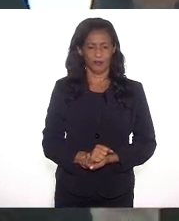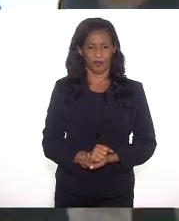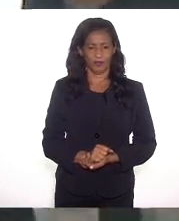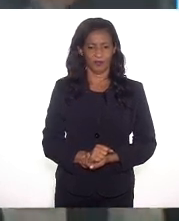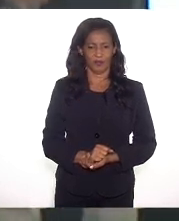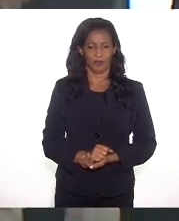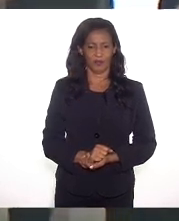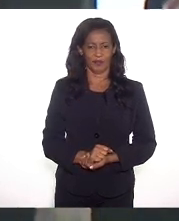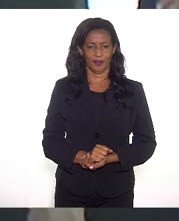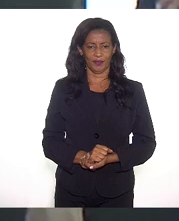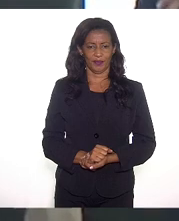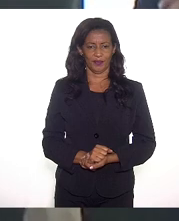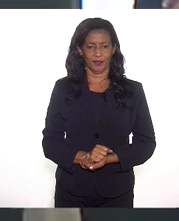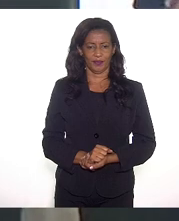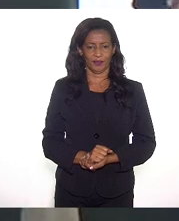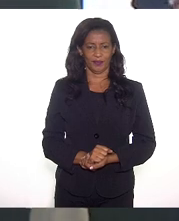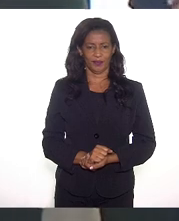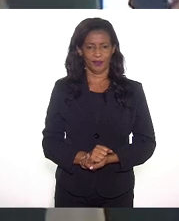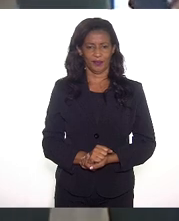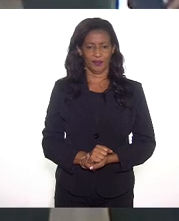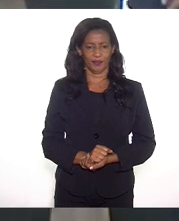Marcelo Queiroz.